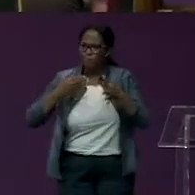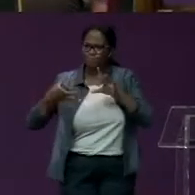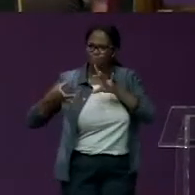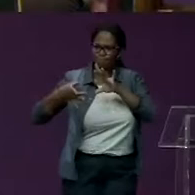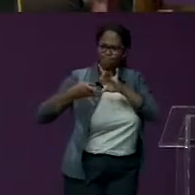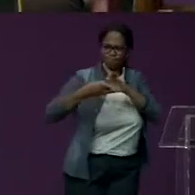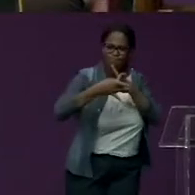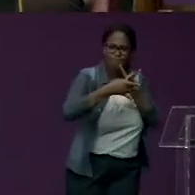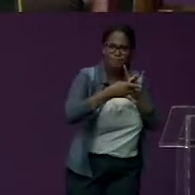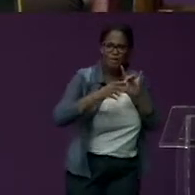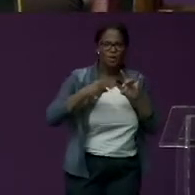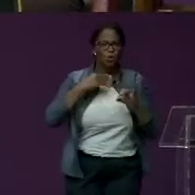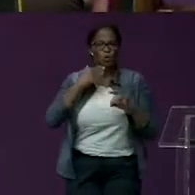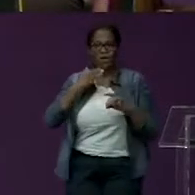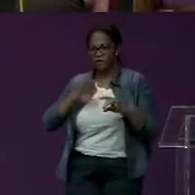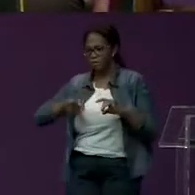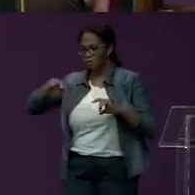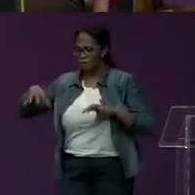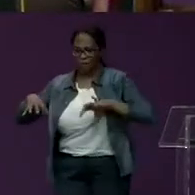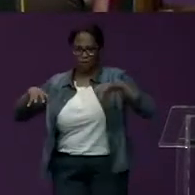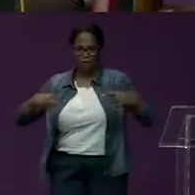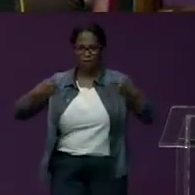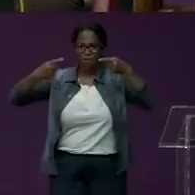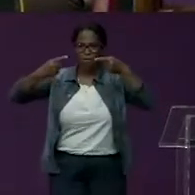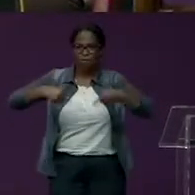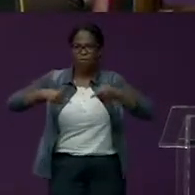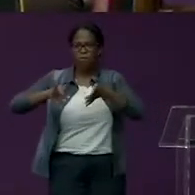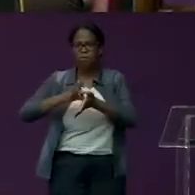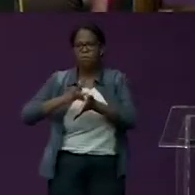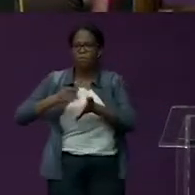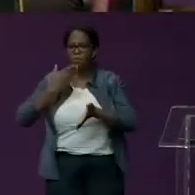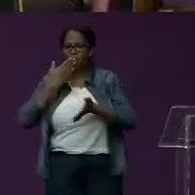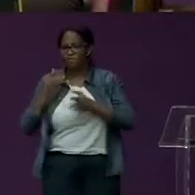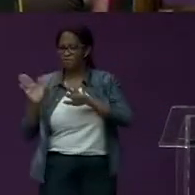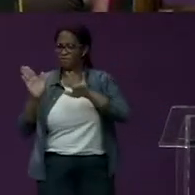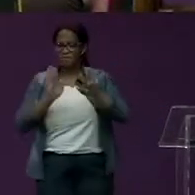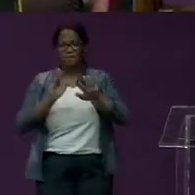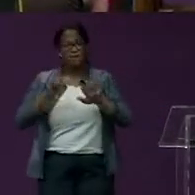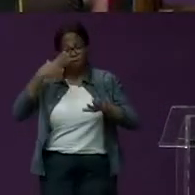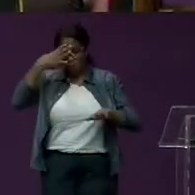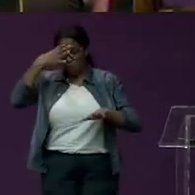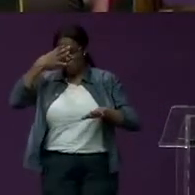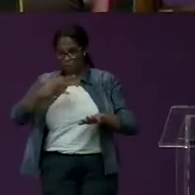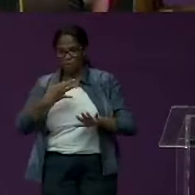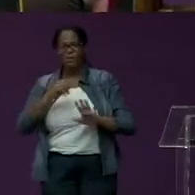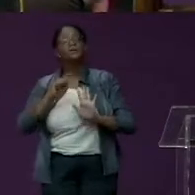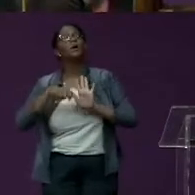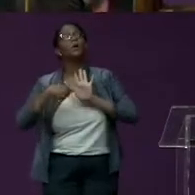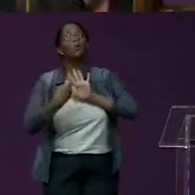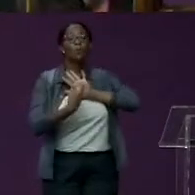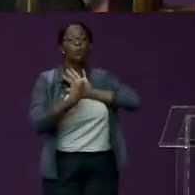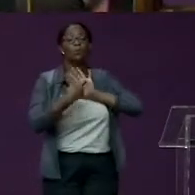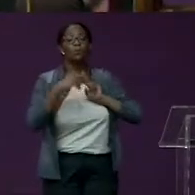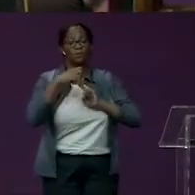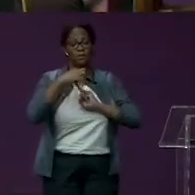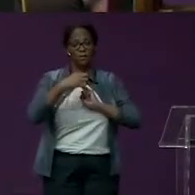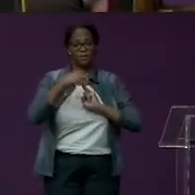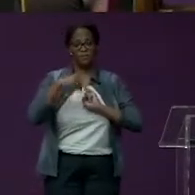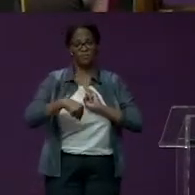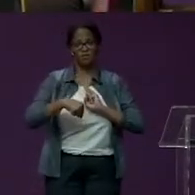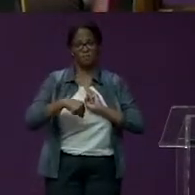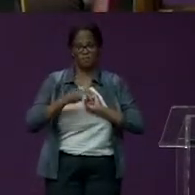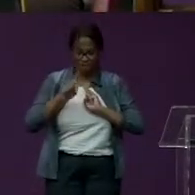ver com a divisão eleitoral. Né? Eu acho que é uma unidade de compreensão institucional, né, de como que